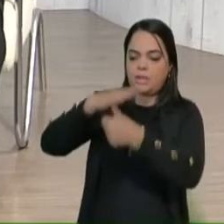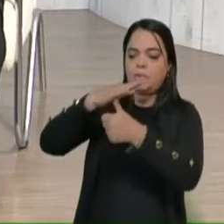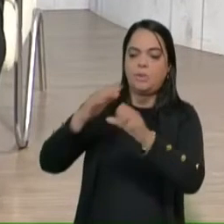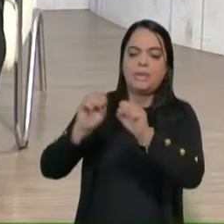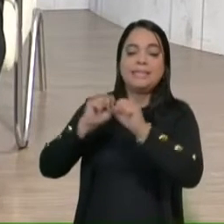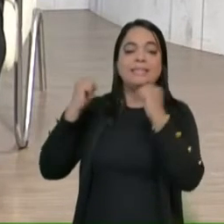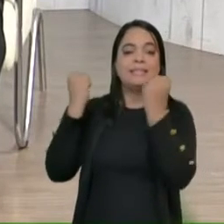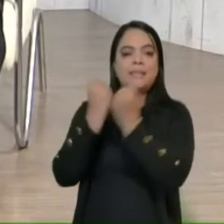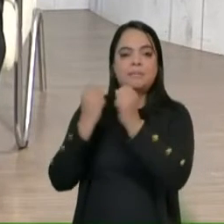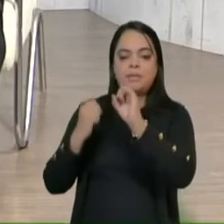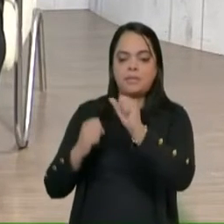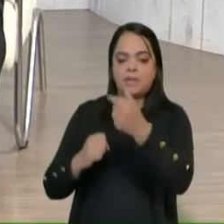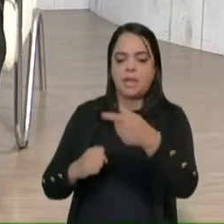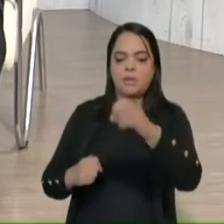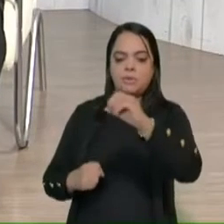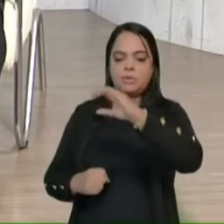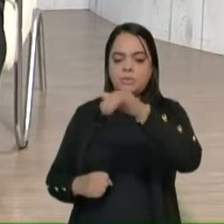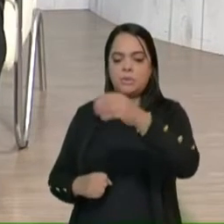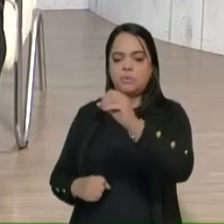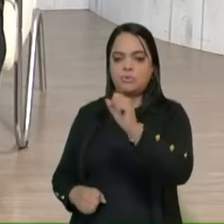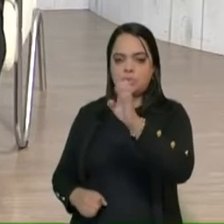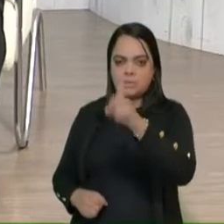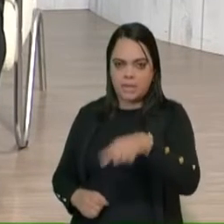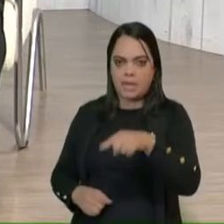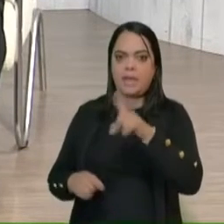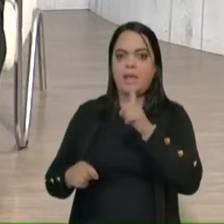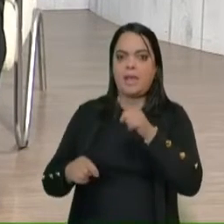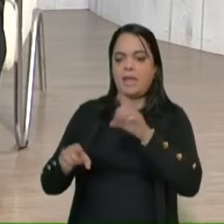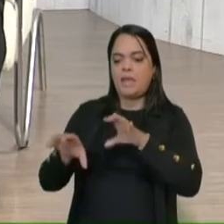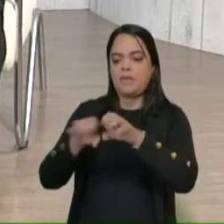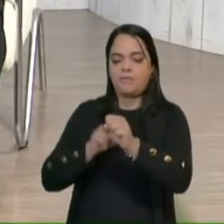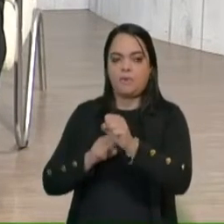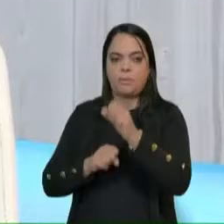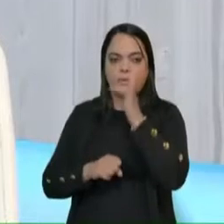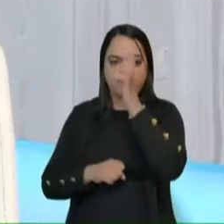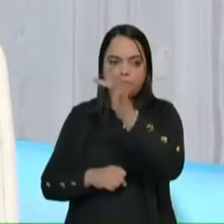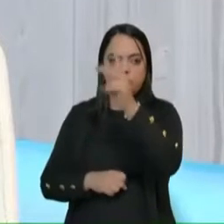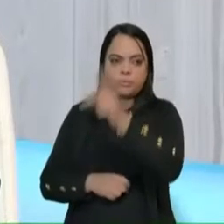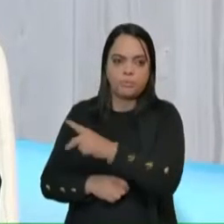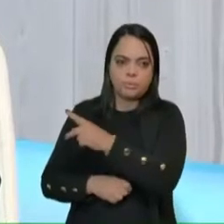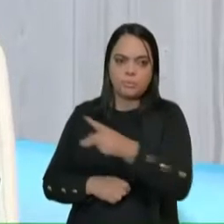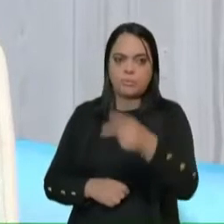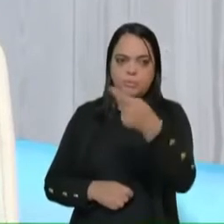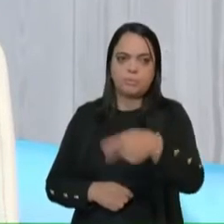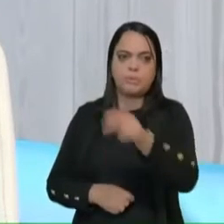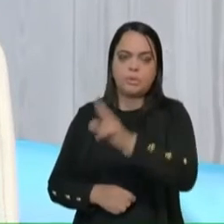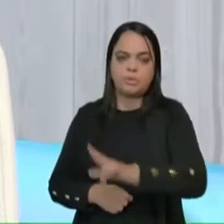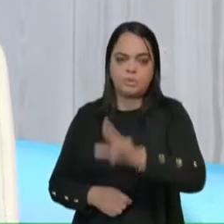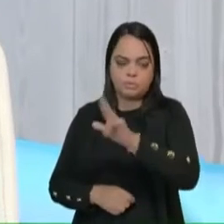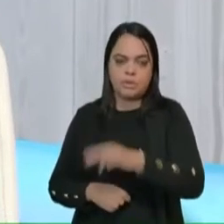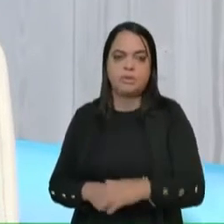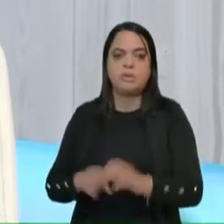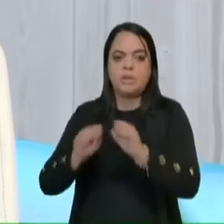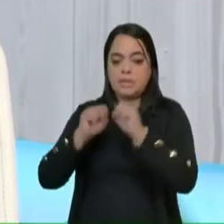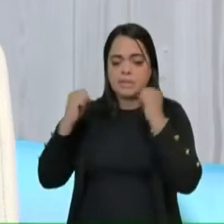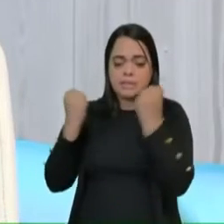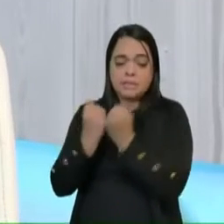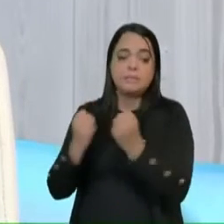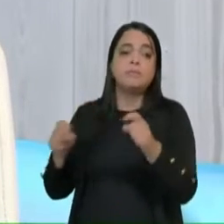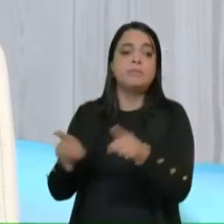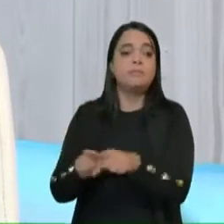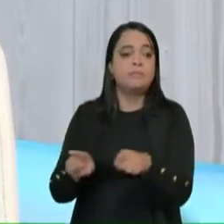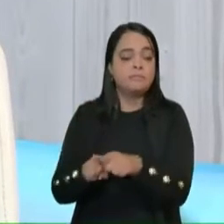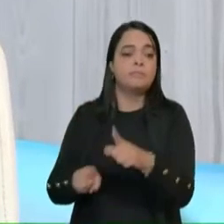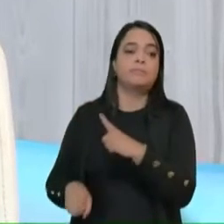uma casa de Formação que que forma os futuros padres da diocese de Uberlândia no Seminário São José Nós também